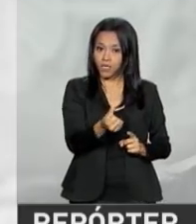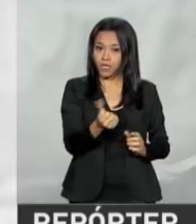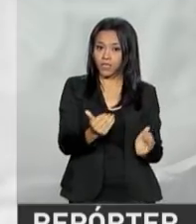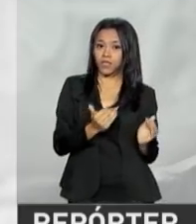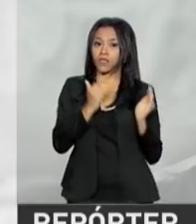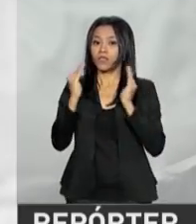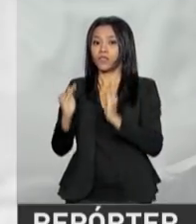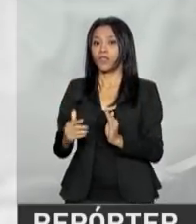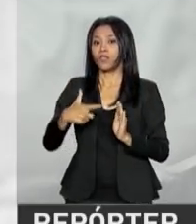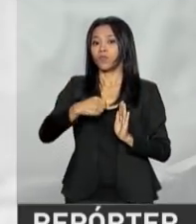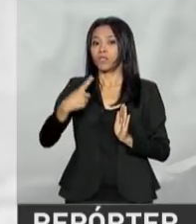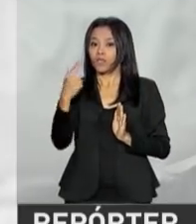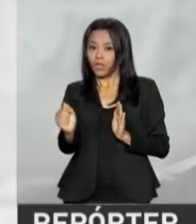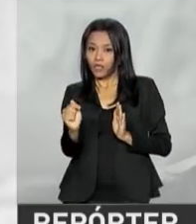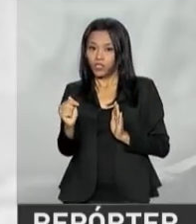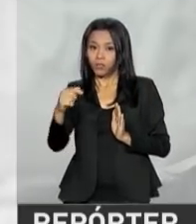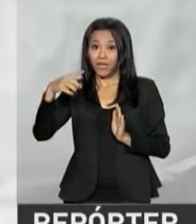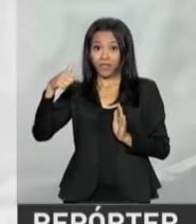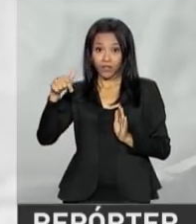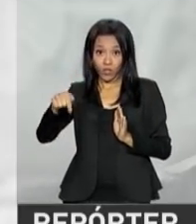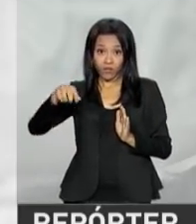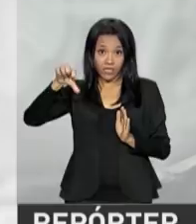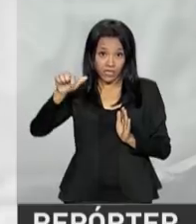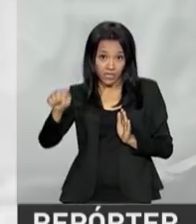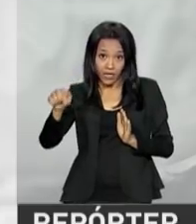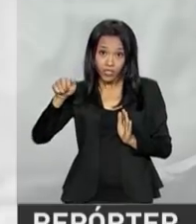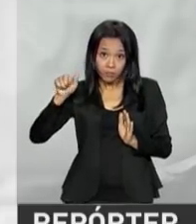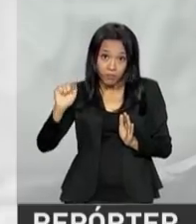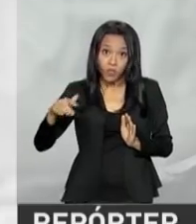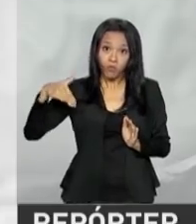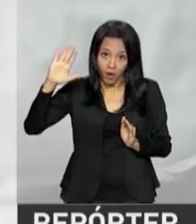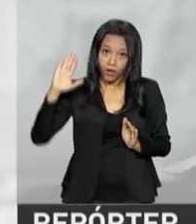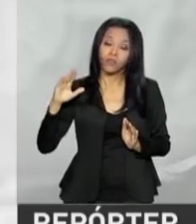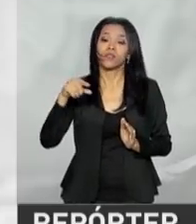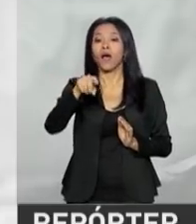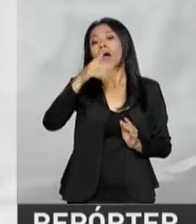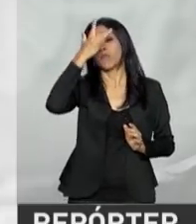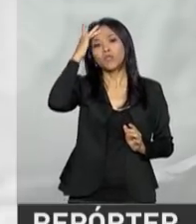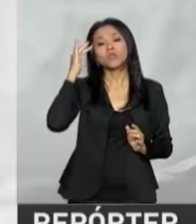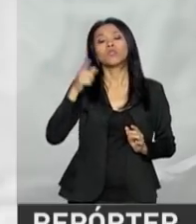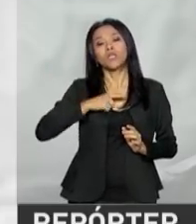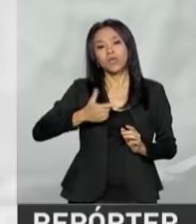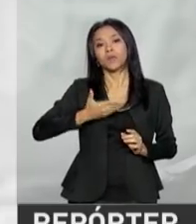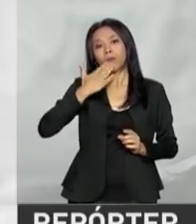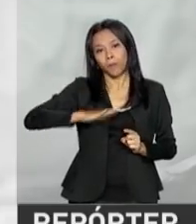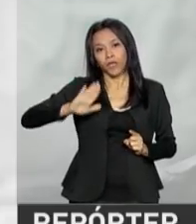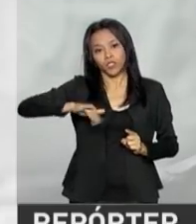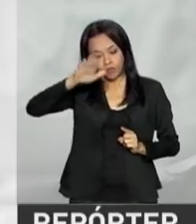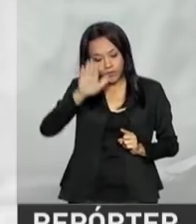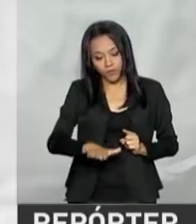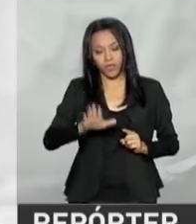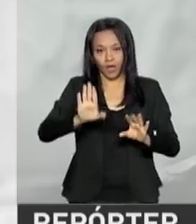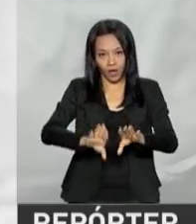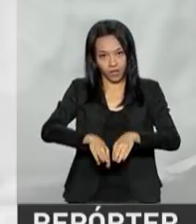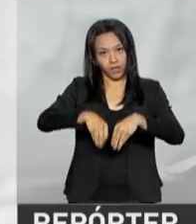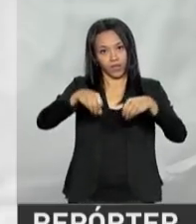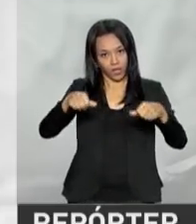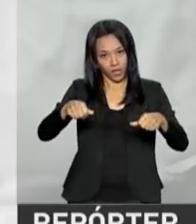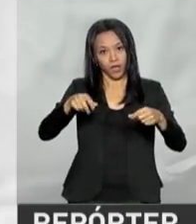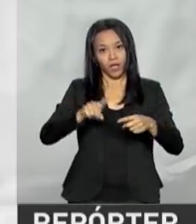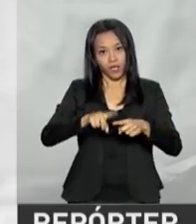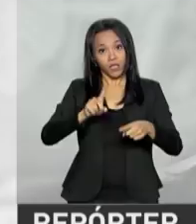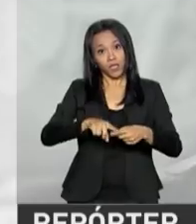97 mil em 2017 com esse contrato o assentado se compromete a residir no lote e explorar o